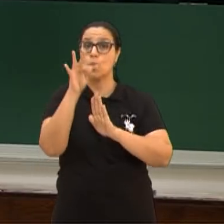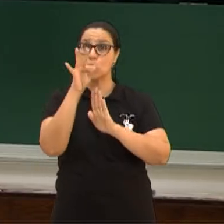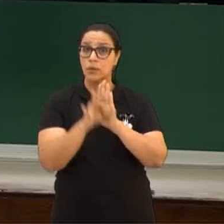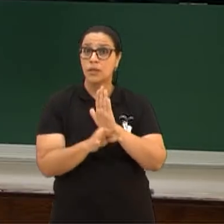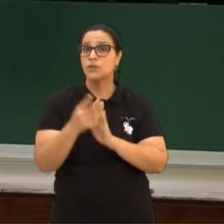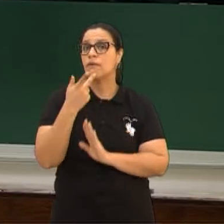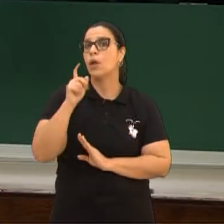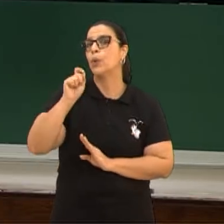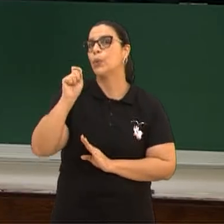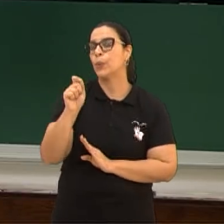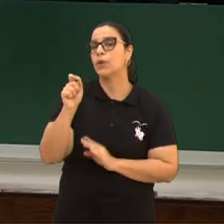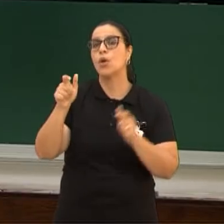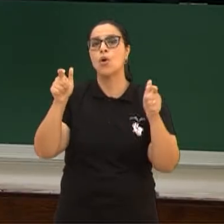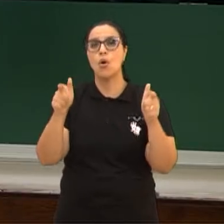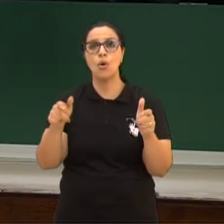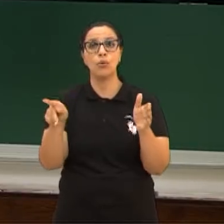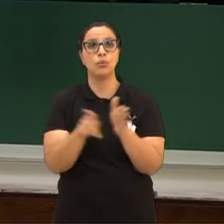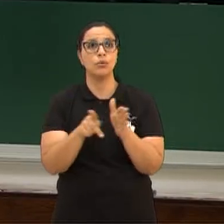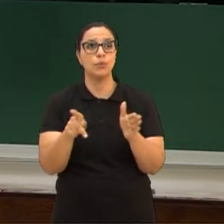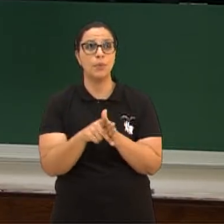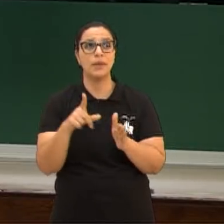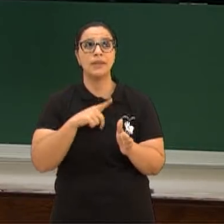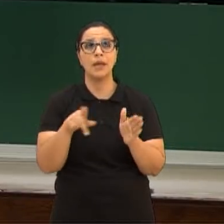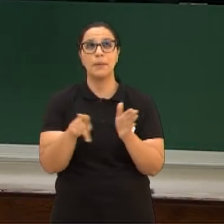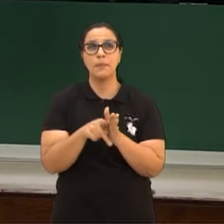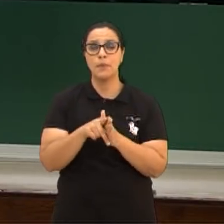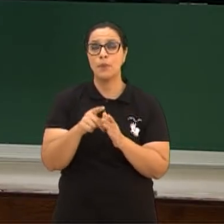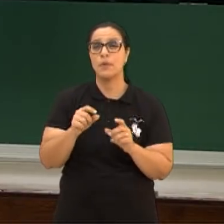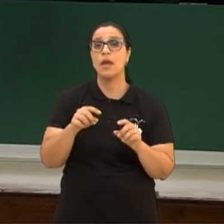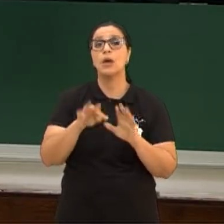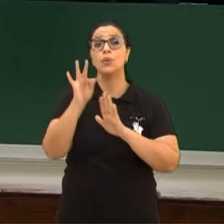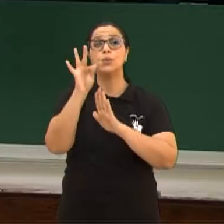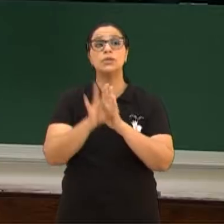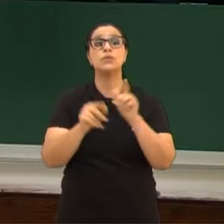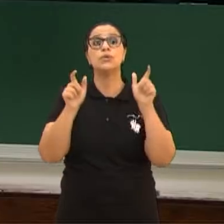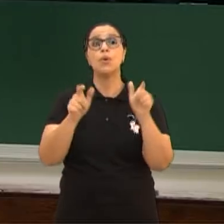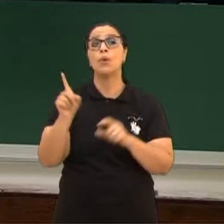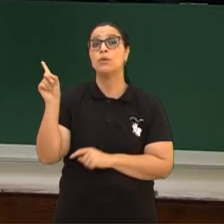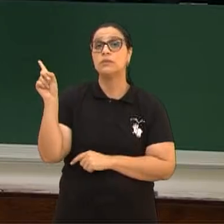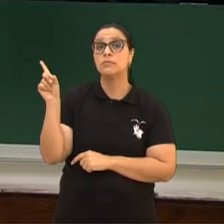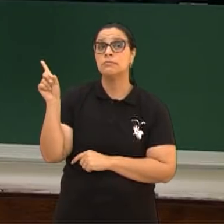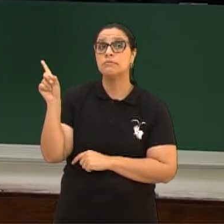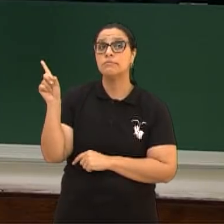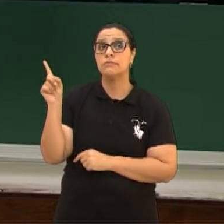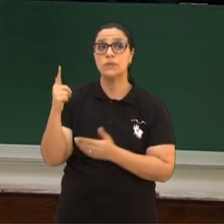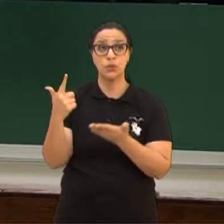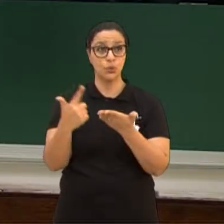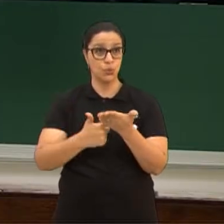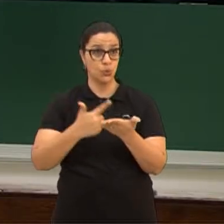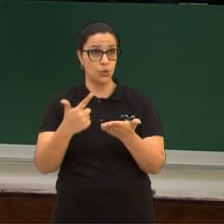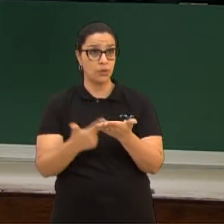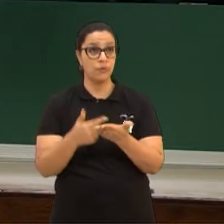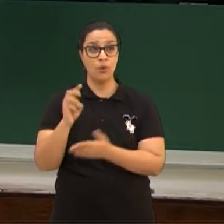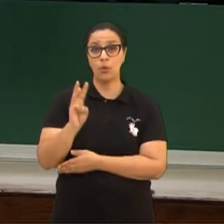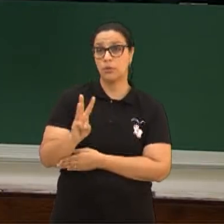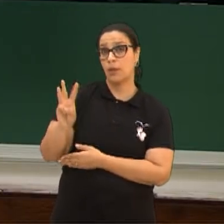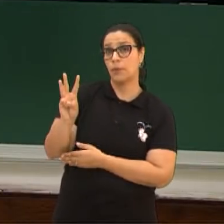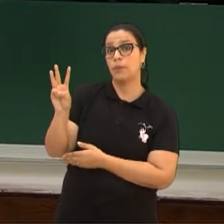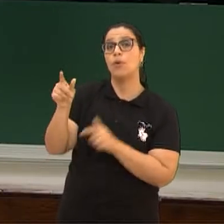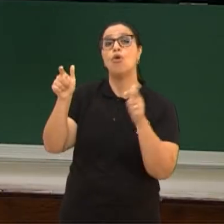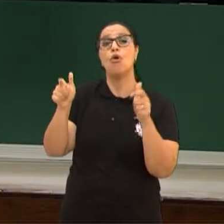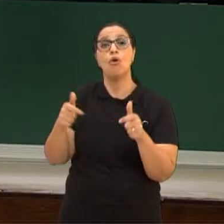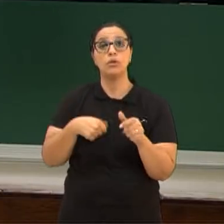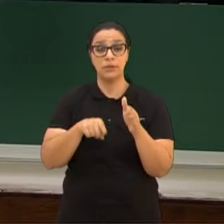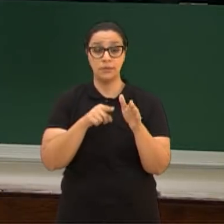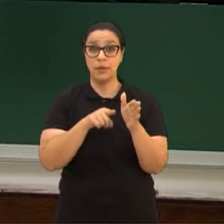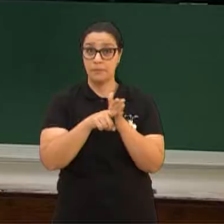from? De onde nós tiramos? A teacher tirou esse texto. A book or a website?